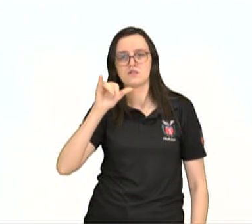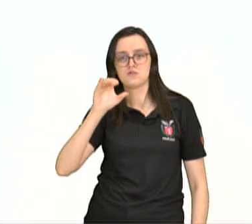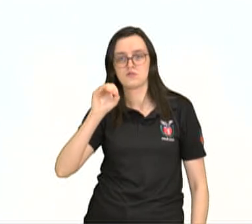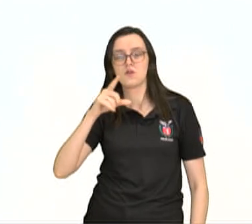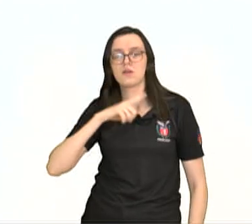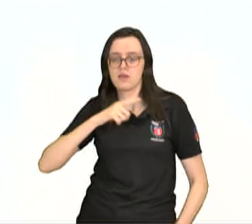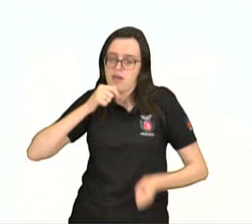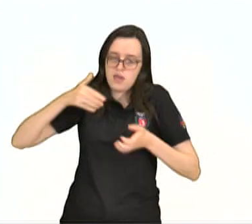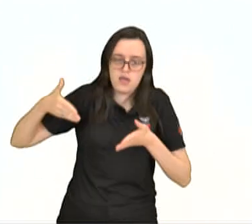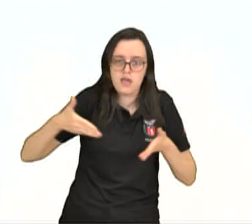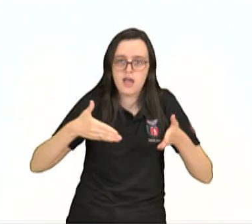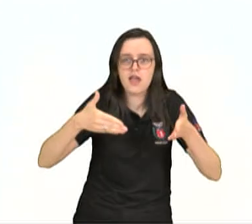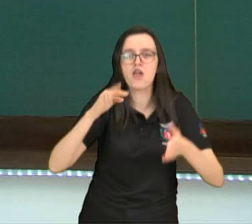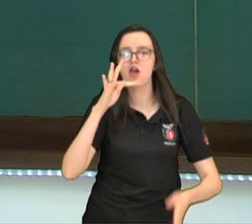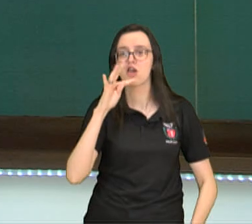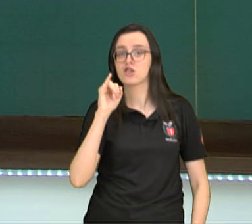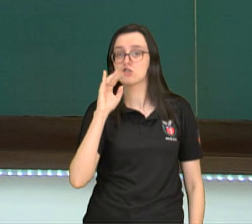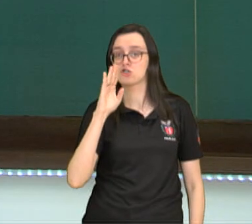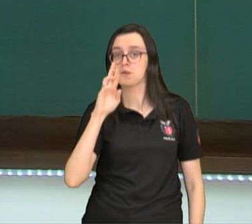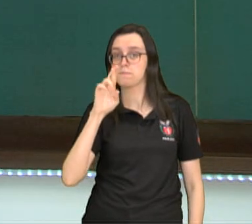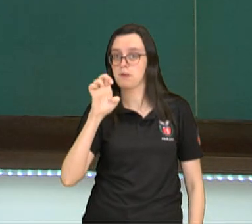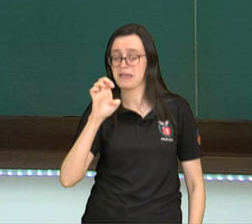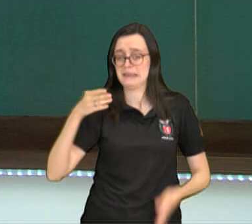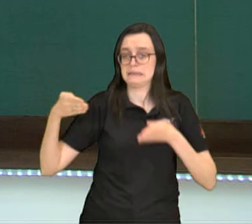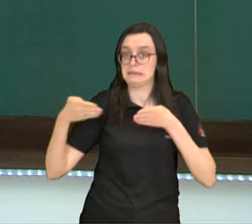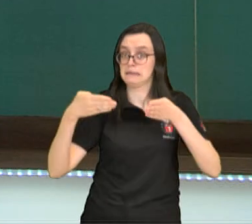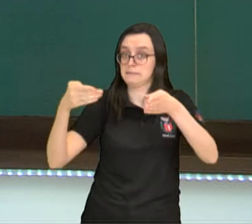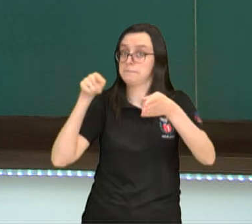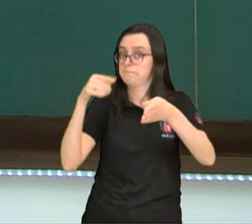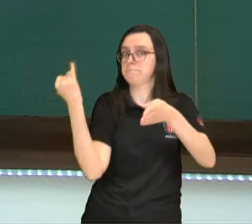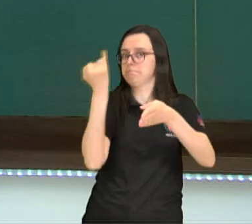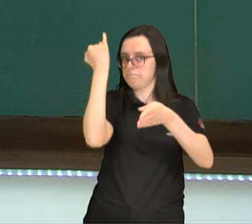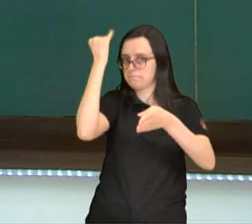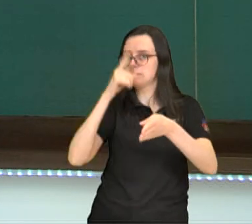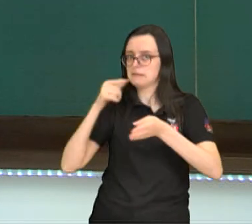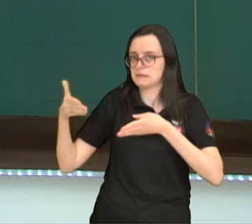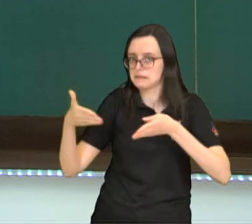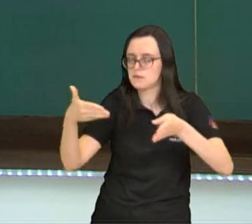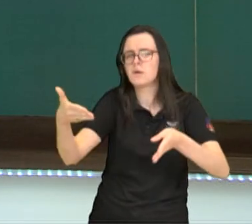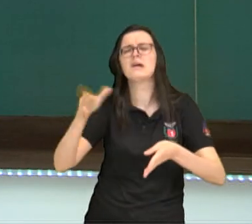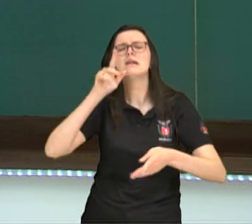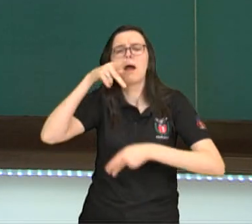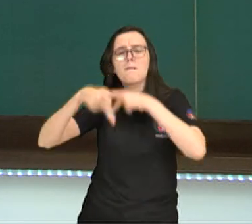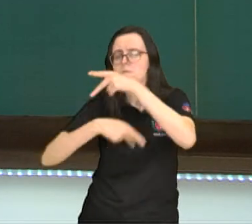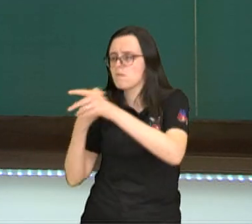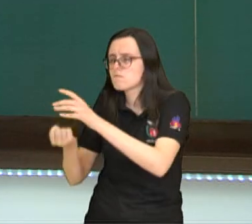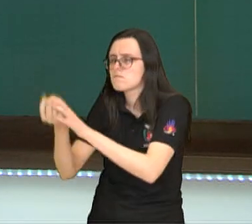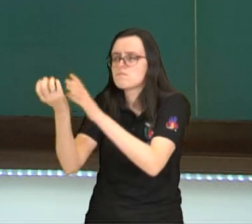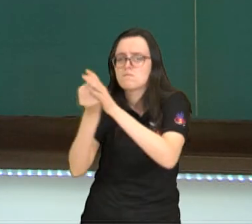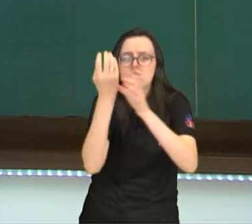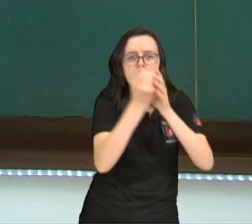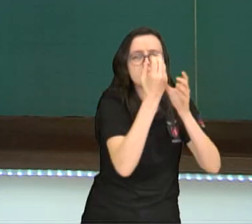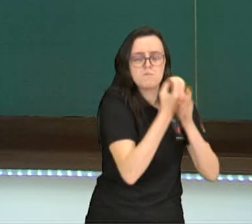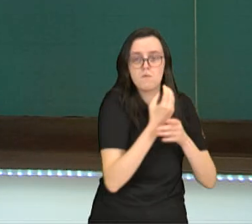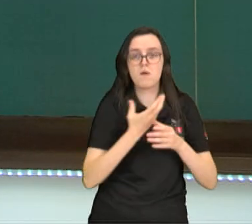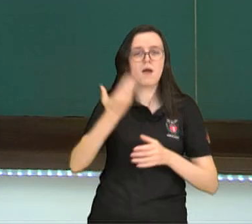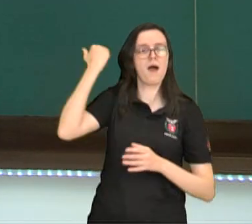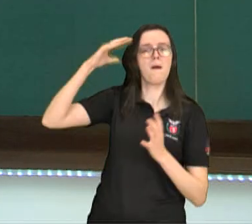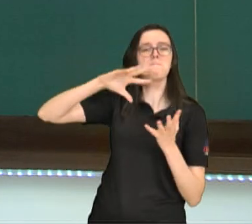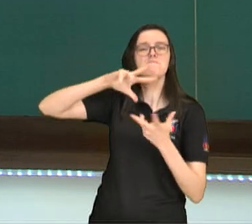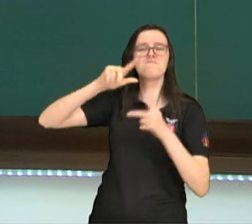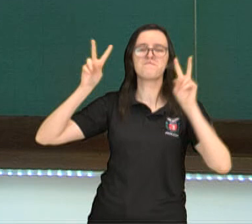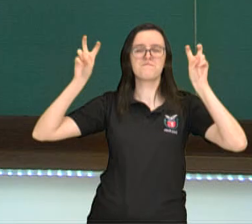rio Tibre. Lembrando, pessoal, sempre quando a gente vê povoamentos ou civilizações no mundo